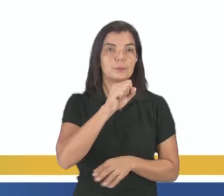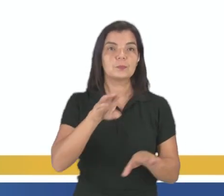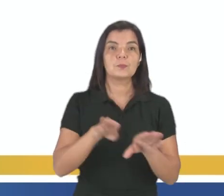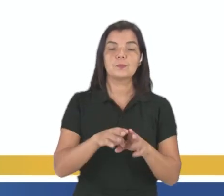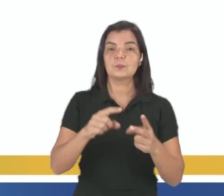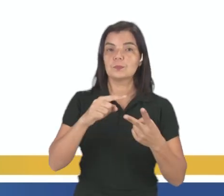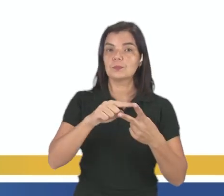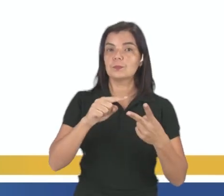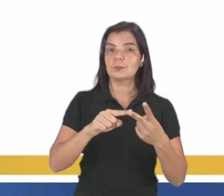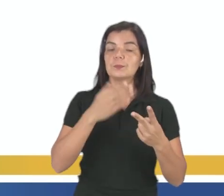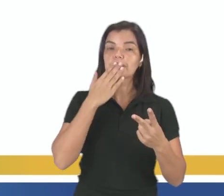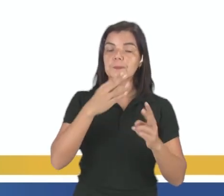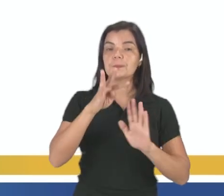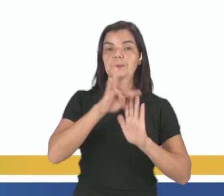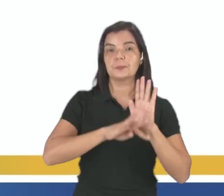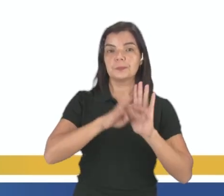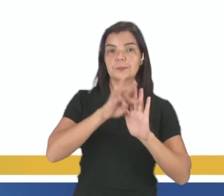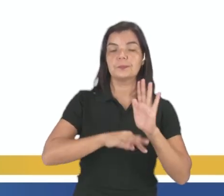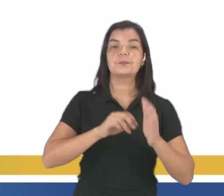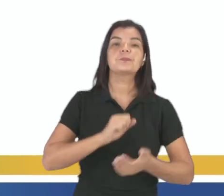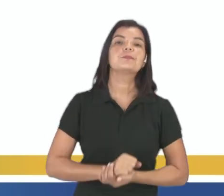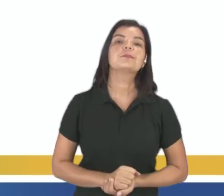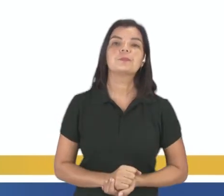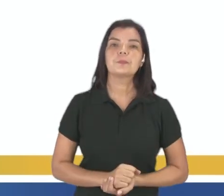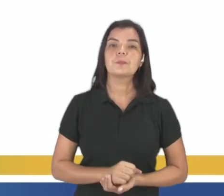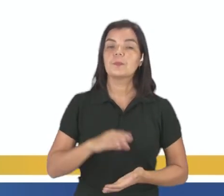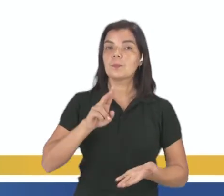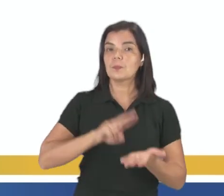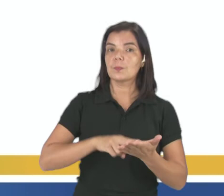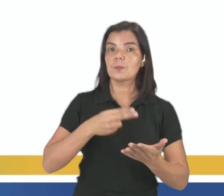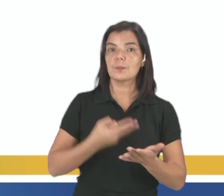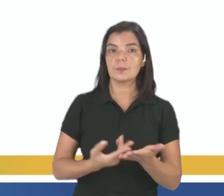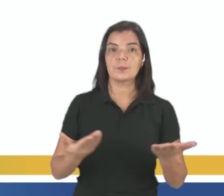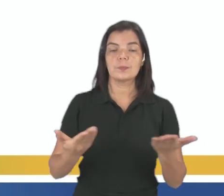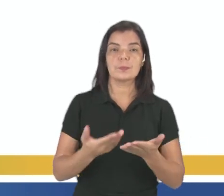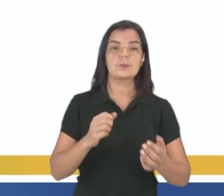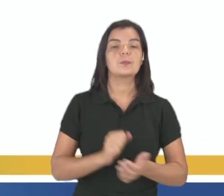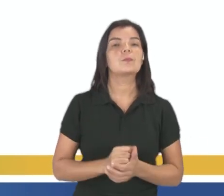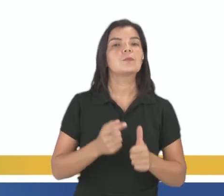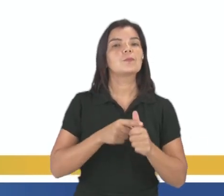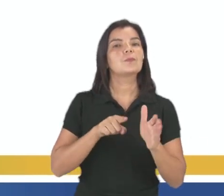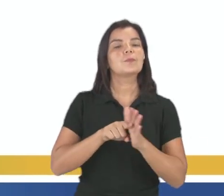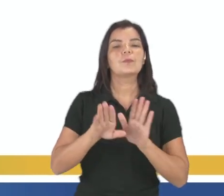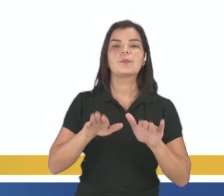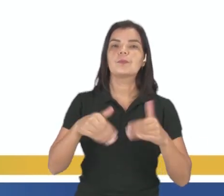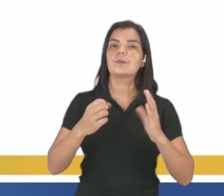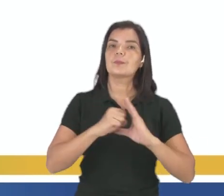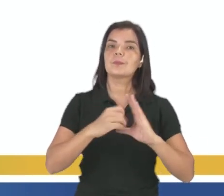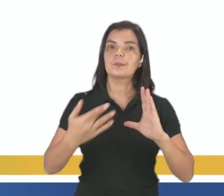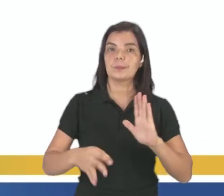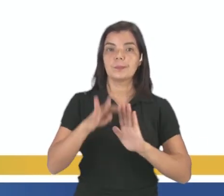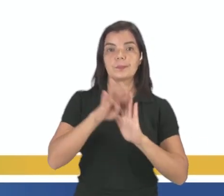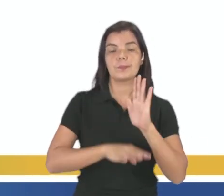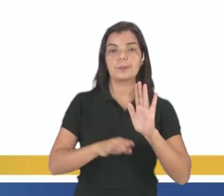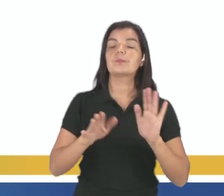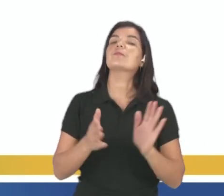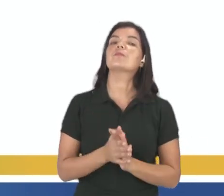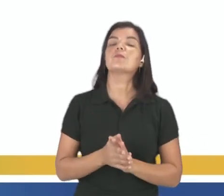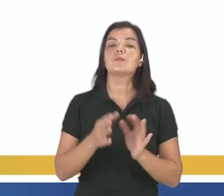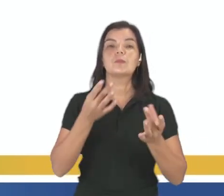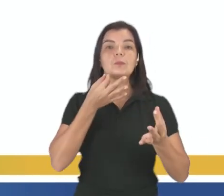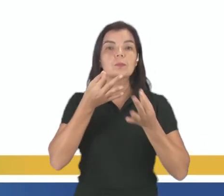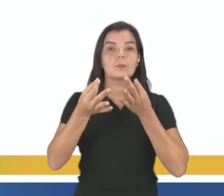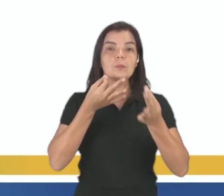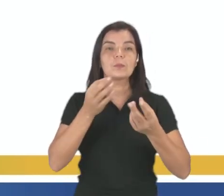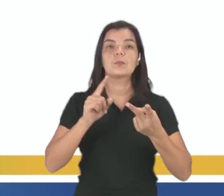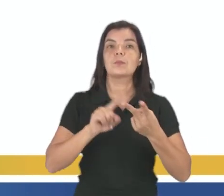dos tipos textuales? Vamos para o português? Então, número 1, quais são as características do texto argumentativo? Número